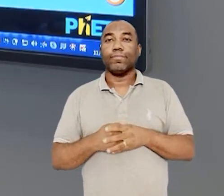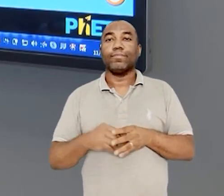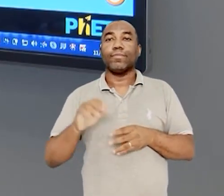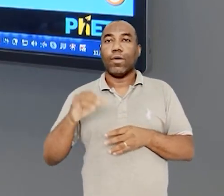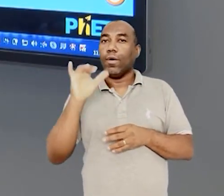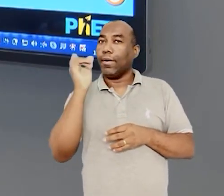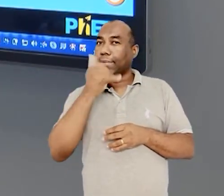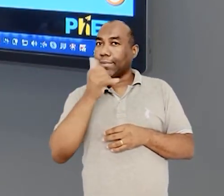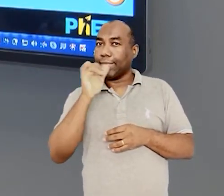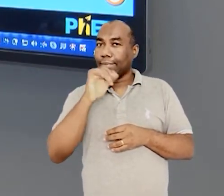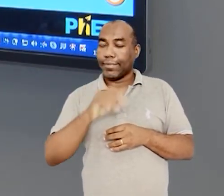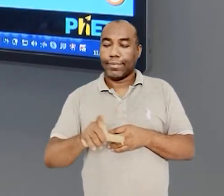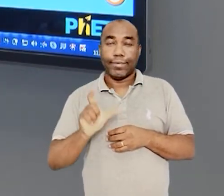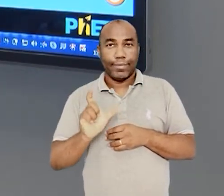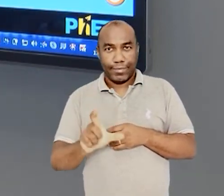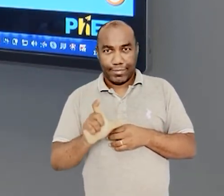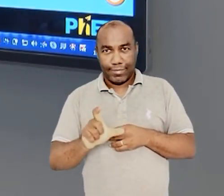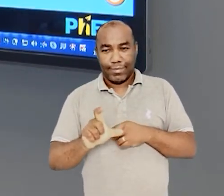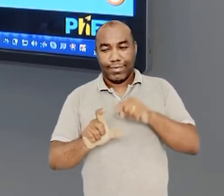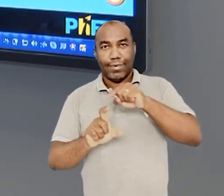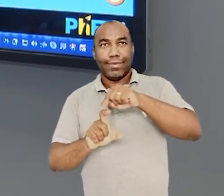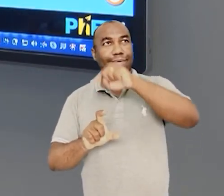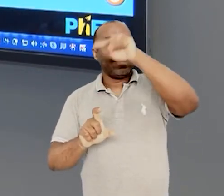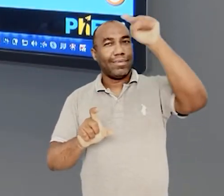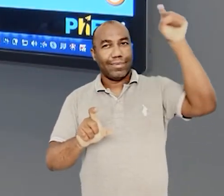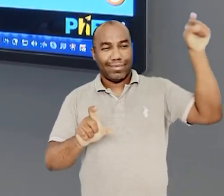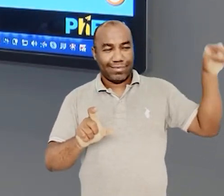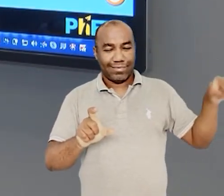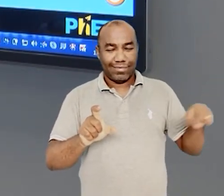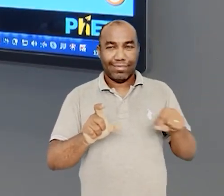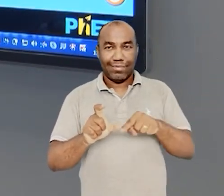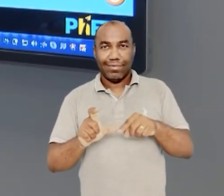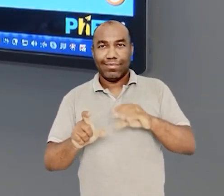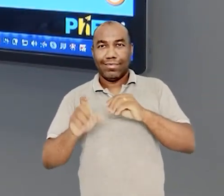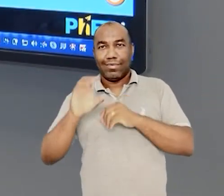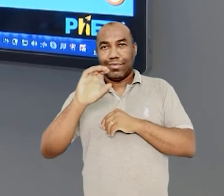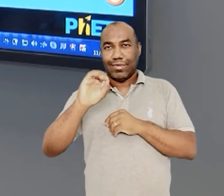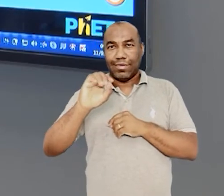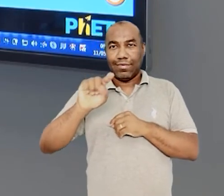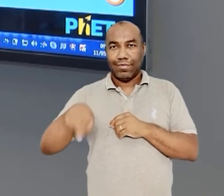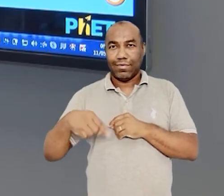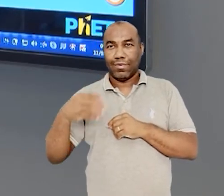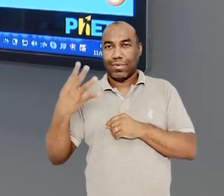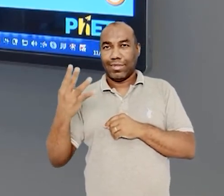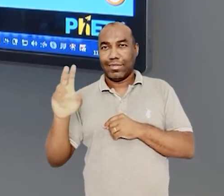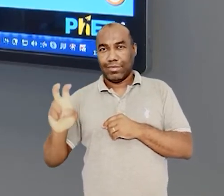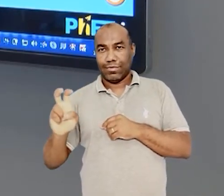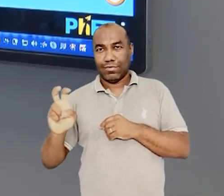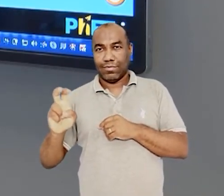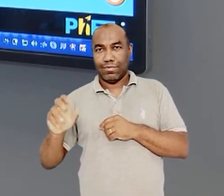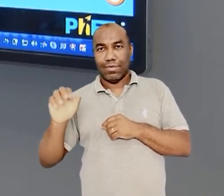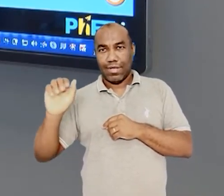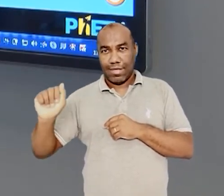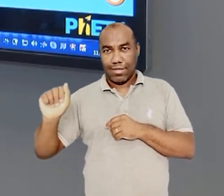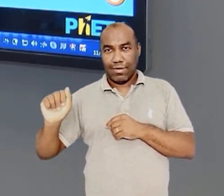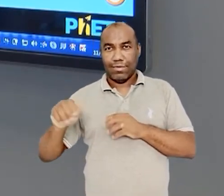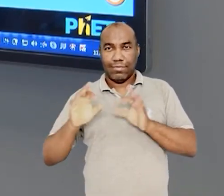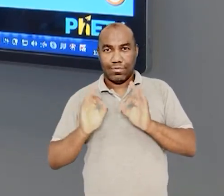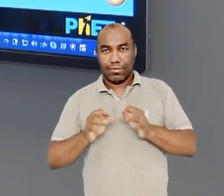nós temos uma intensidade de corrente elétrica de 0,45 ampere. Tudo